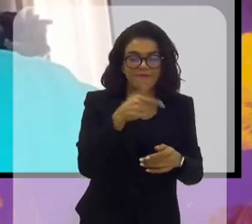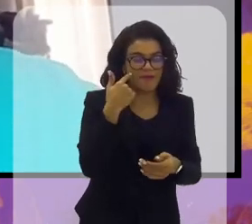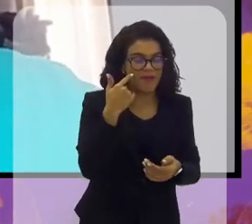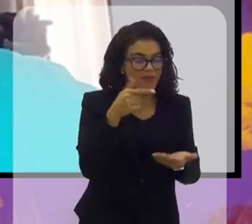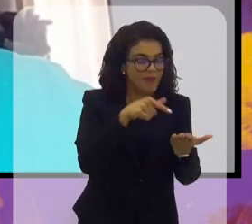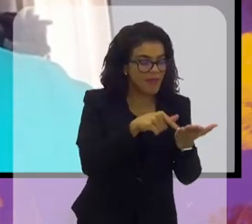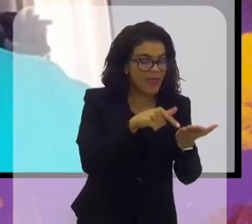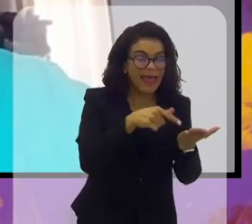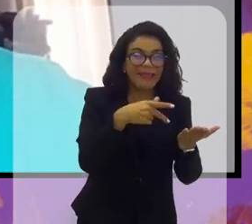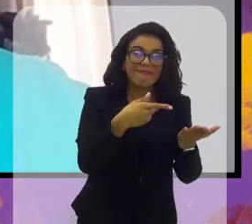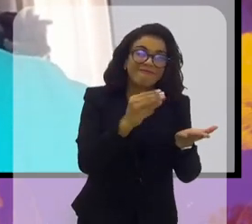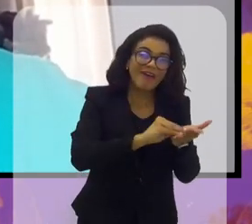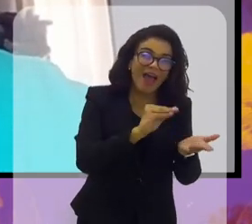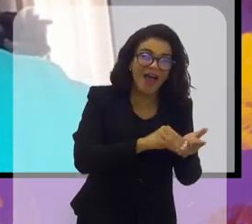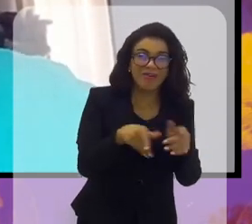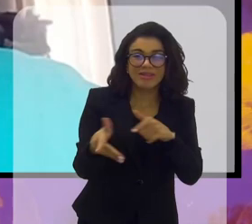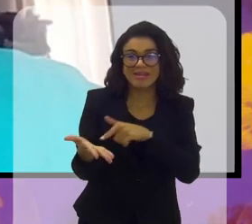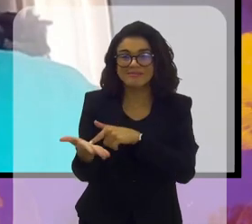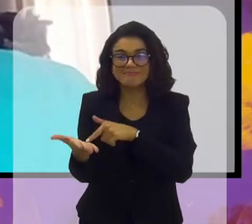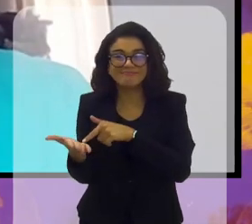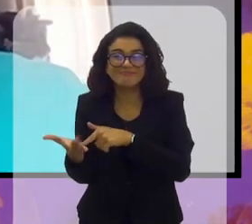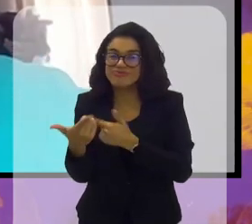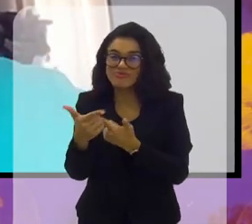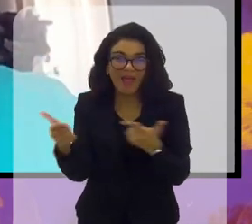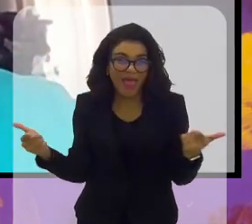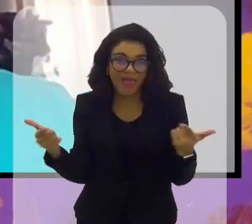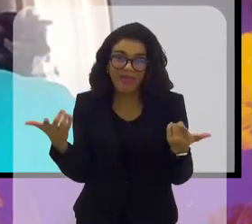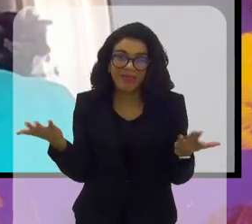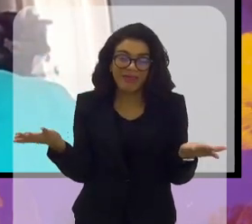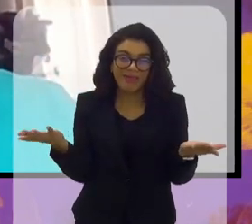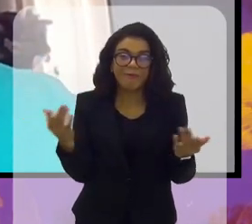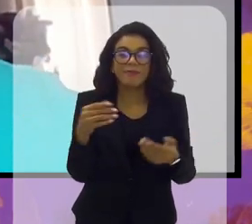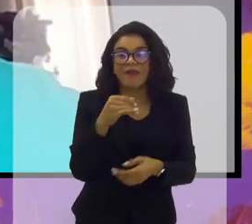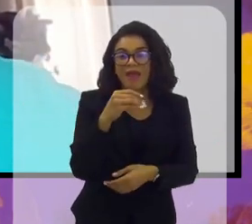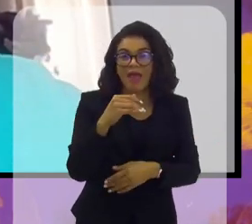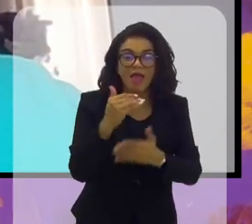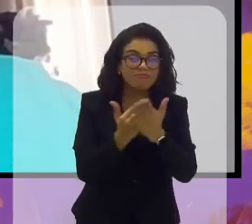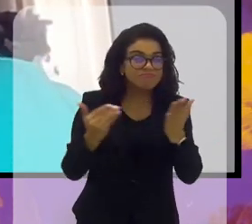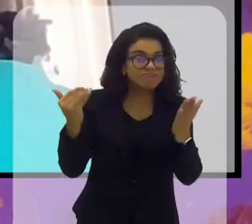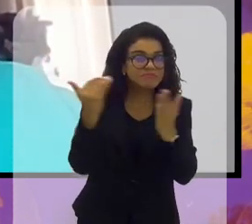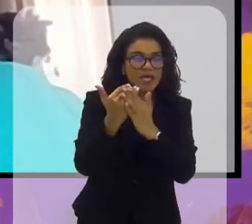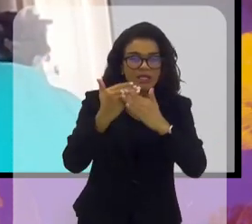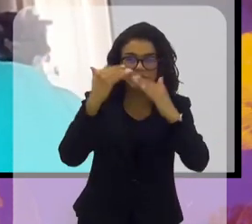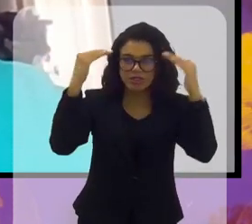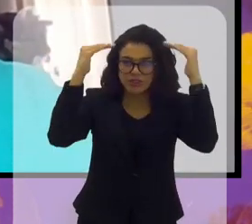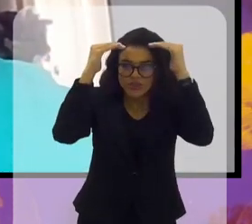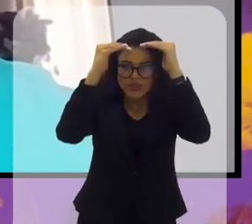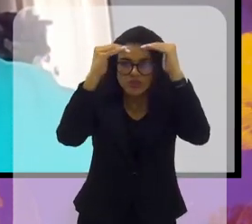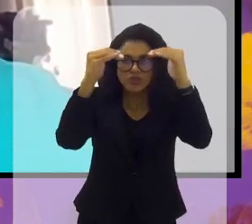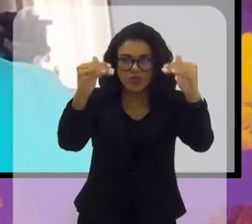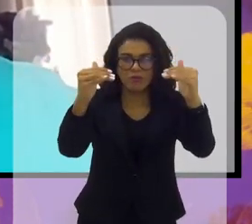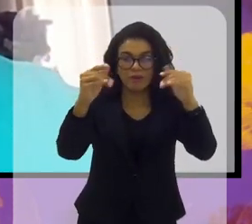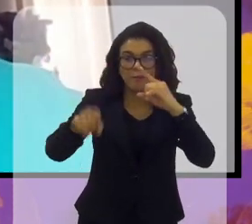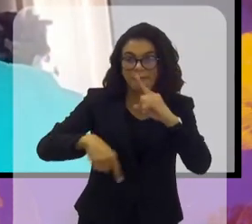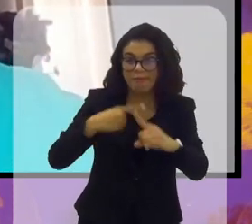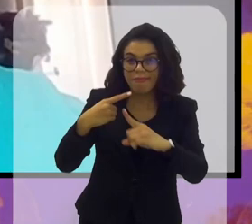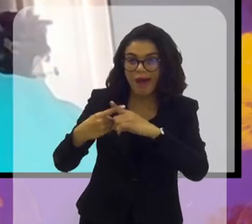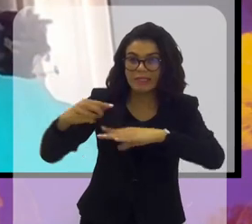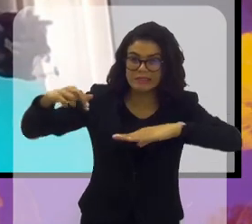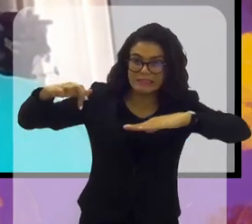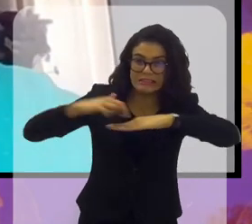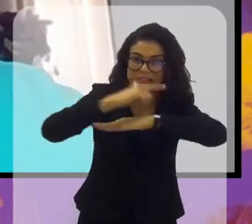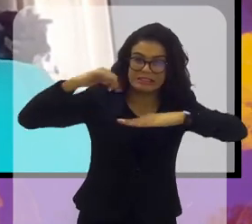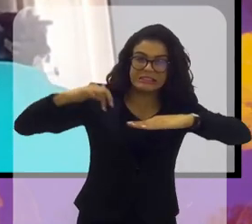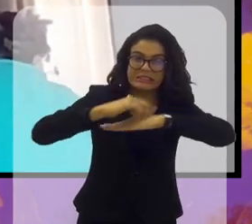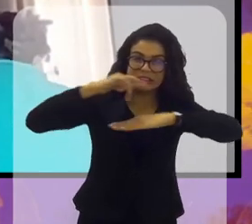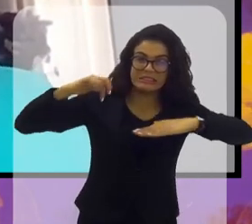junta a fome com a vontade de comer, ou seja, o excesso de sombreamento com uma grande quantidade de jogos, você pode